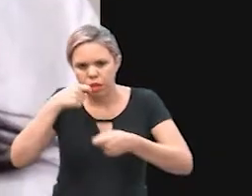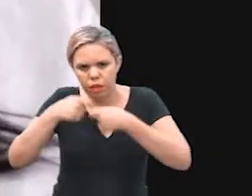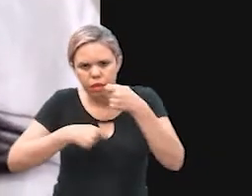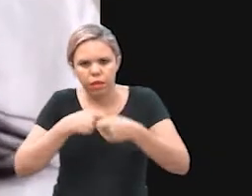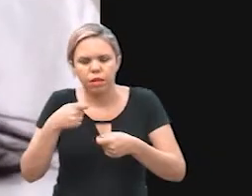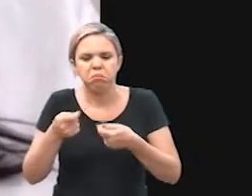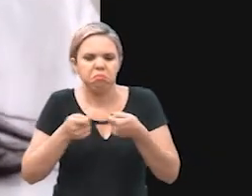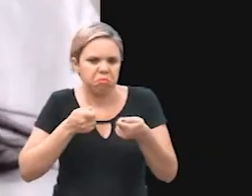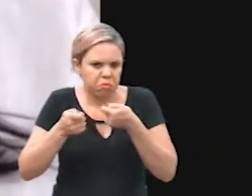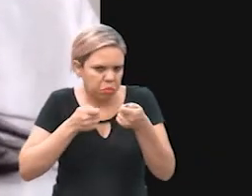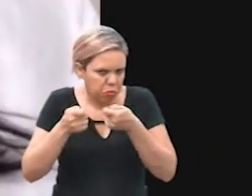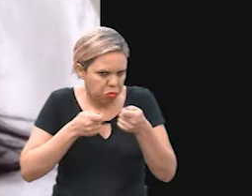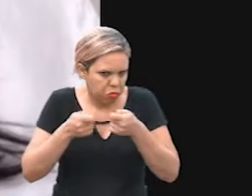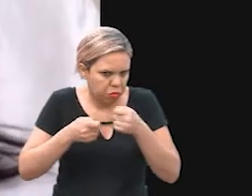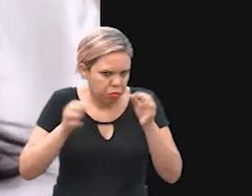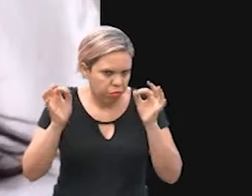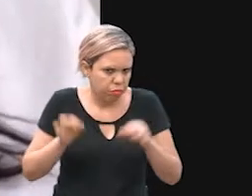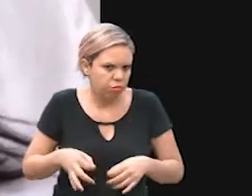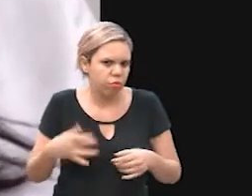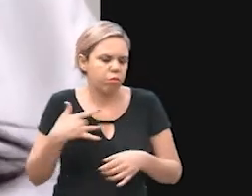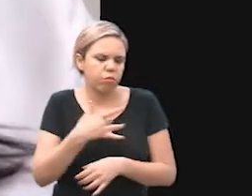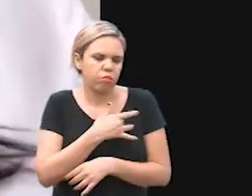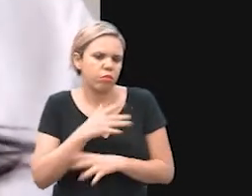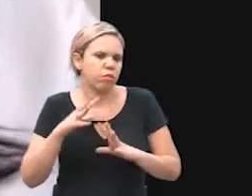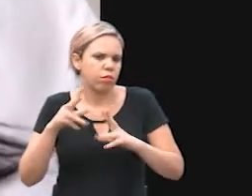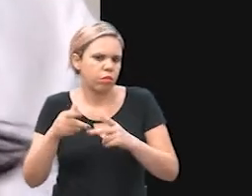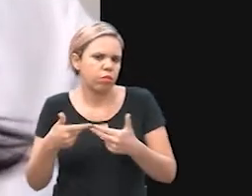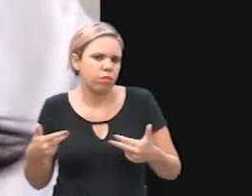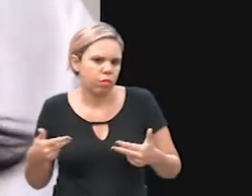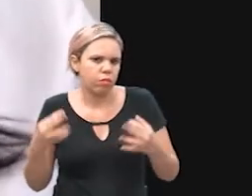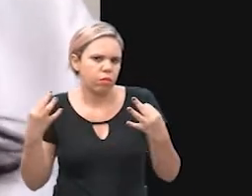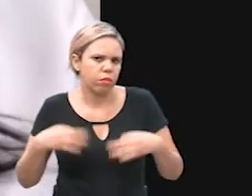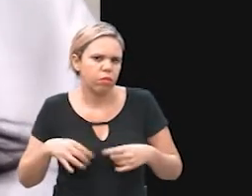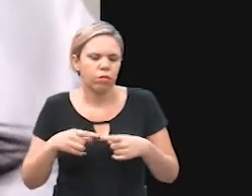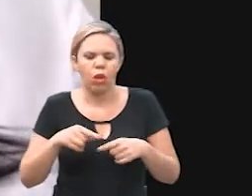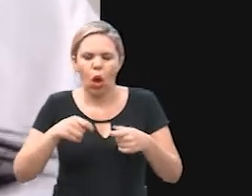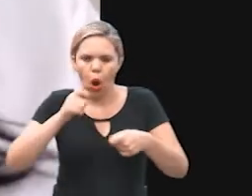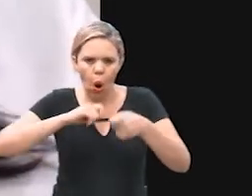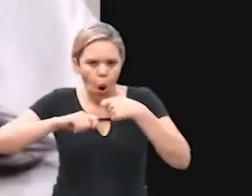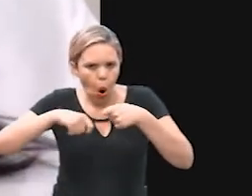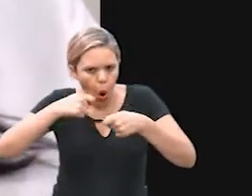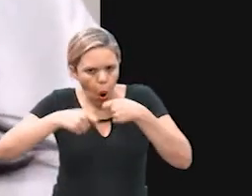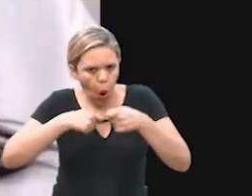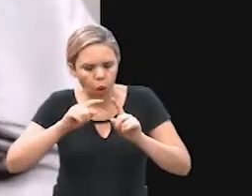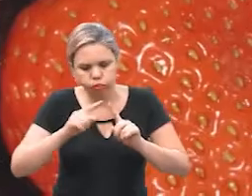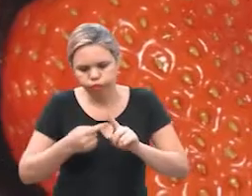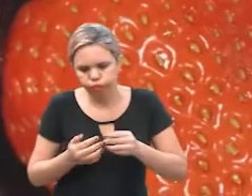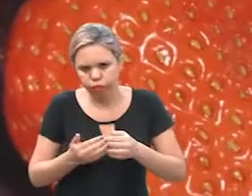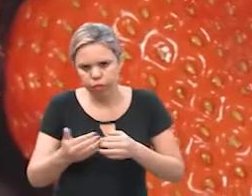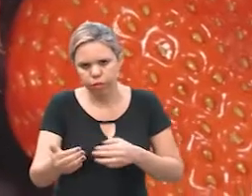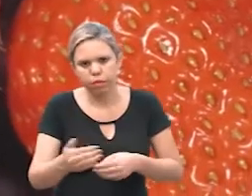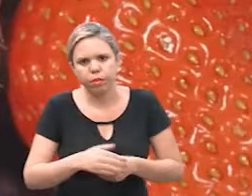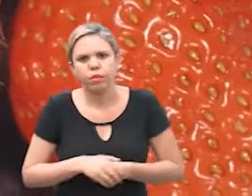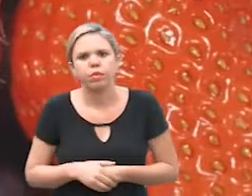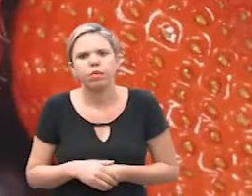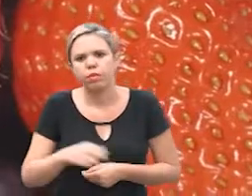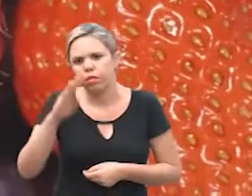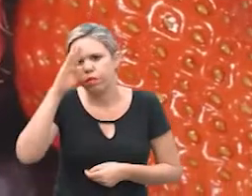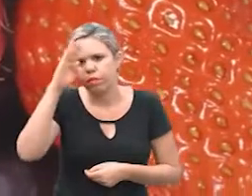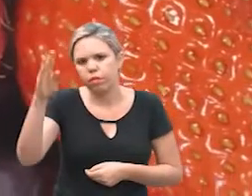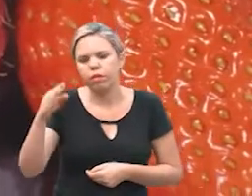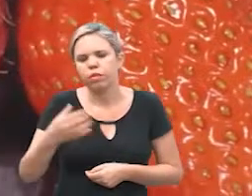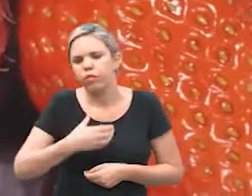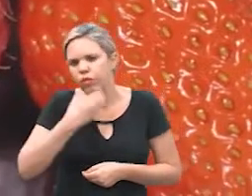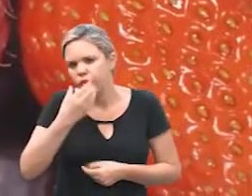alimentação equilibrada, né, balanceada, tudo aquilo que comeu, que ingeriu na gestação, e